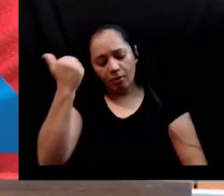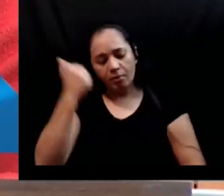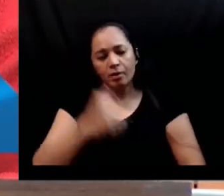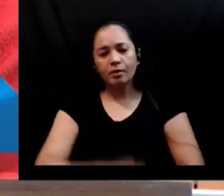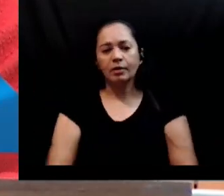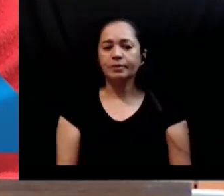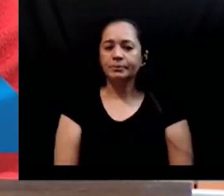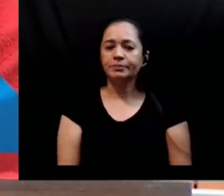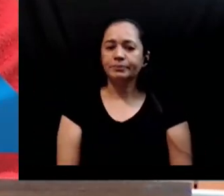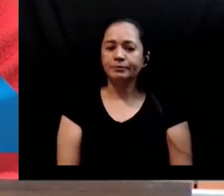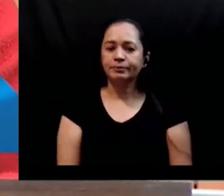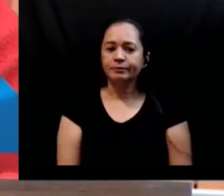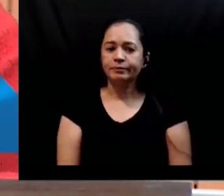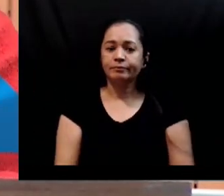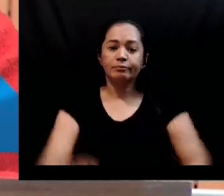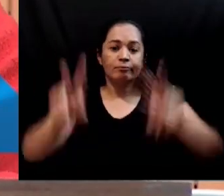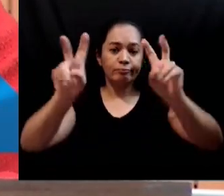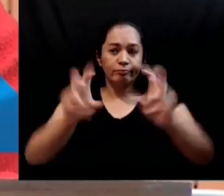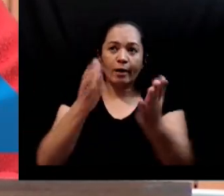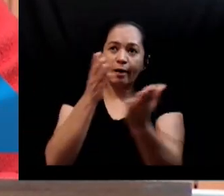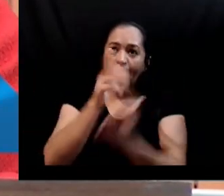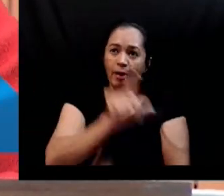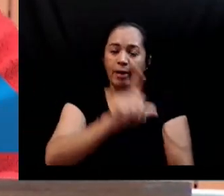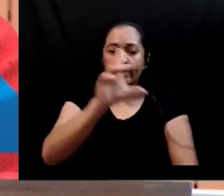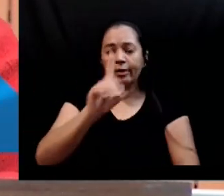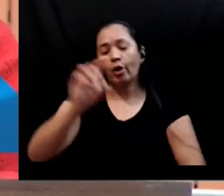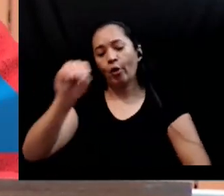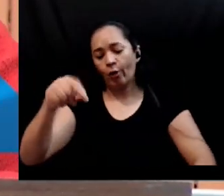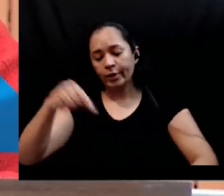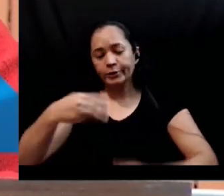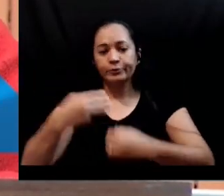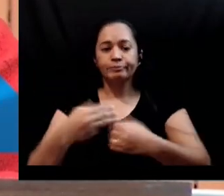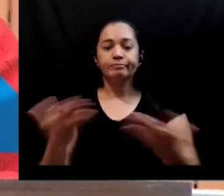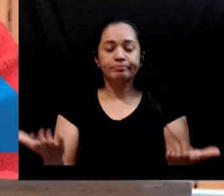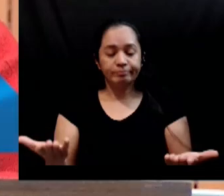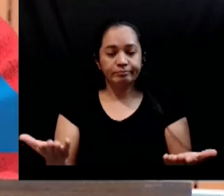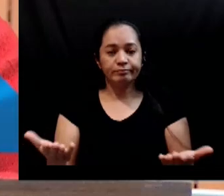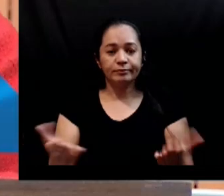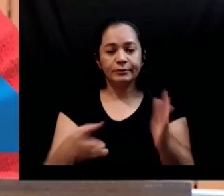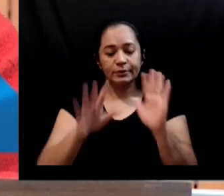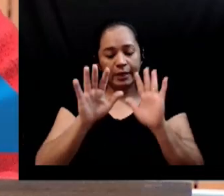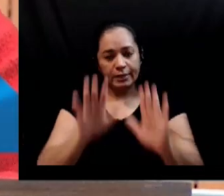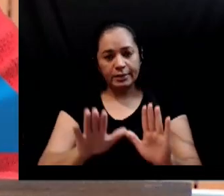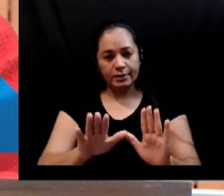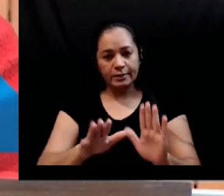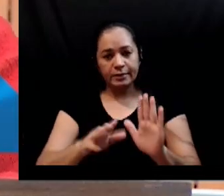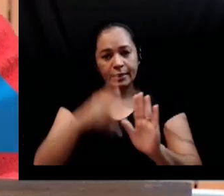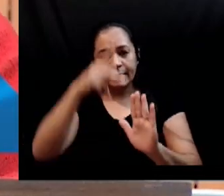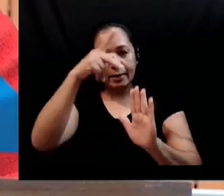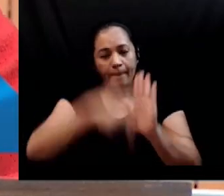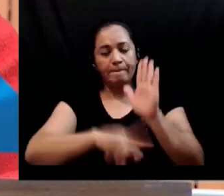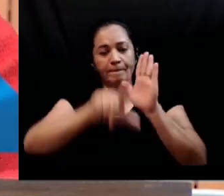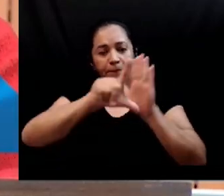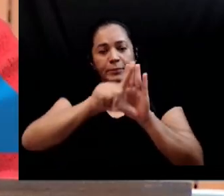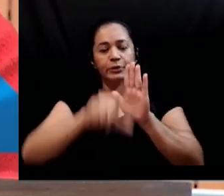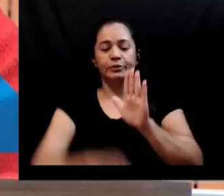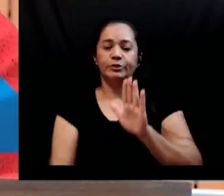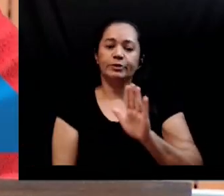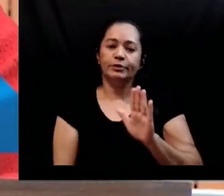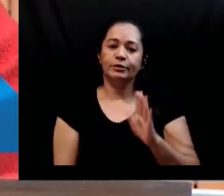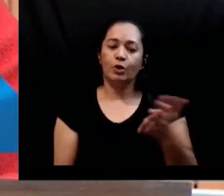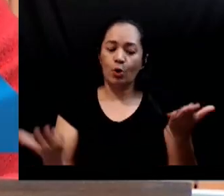da diretriz orçamentária do município, que é esse PL, sobre a pauta que esse PL